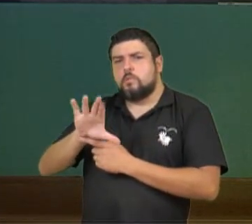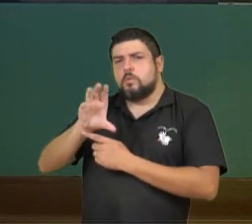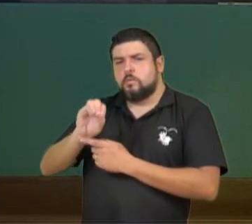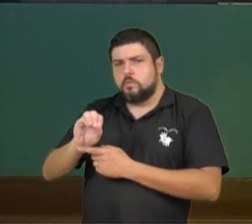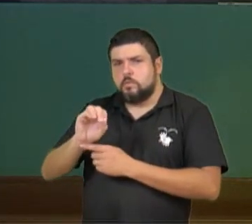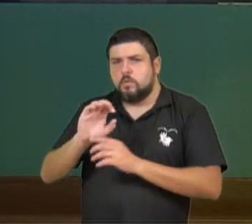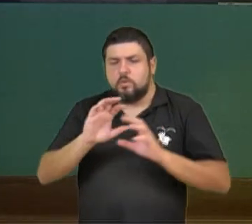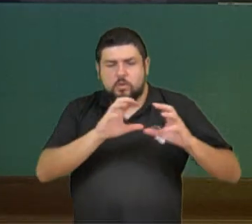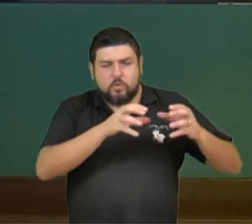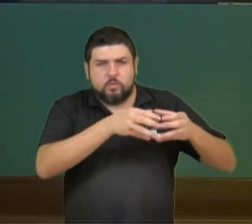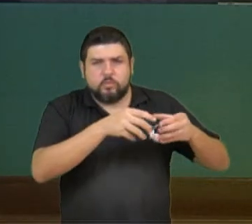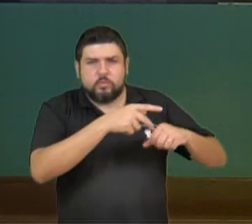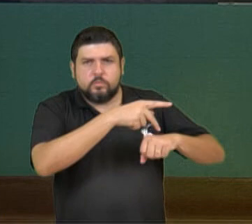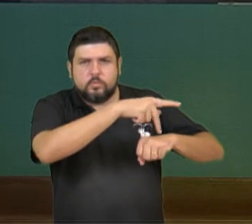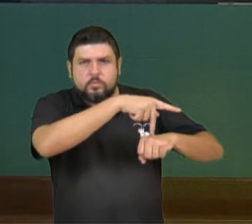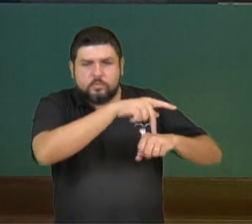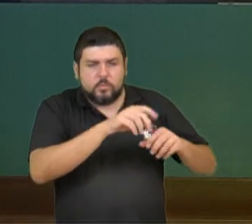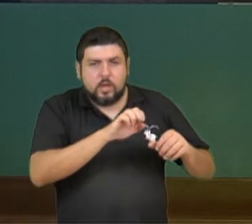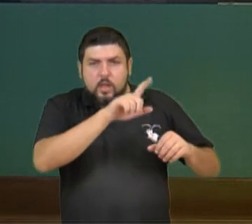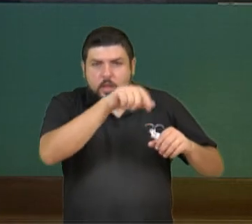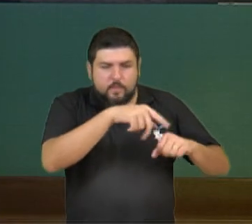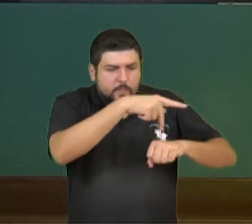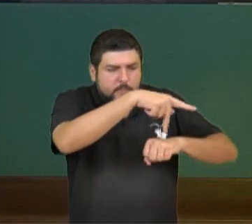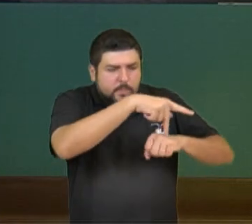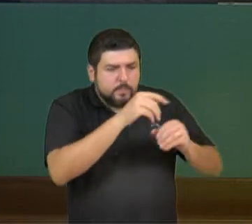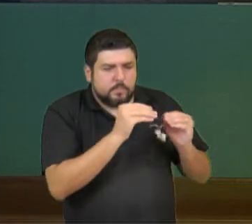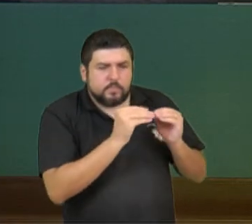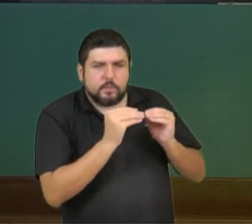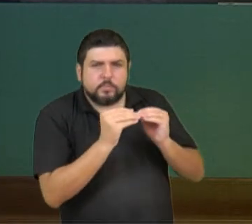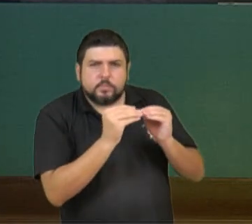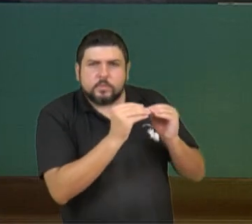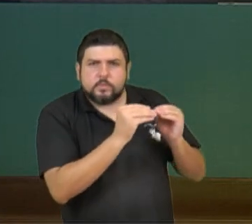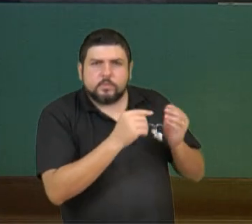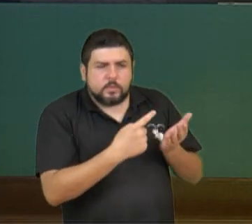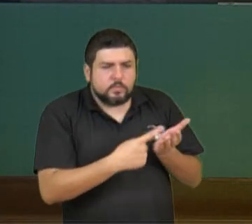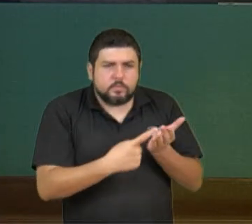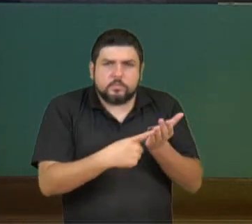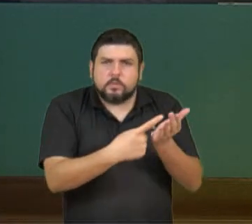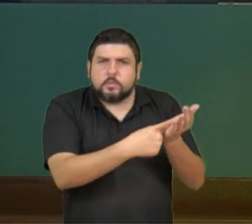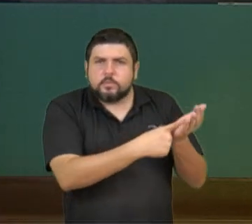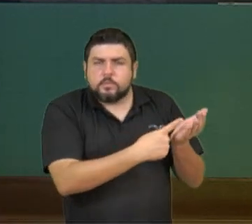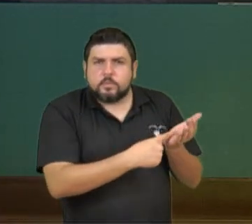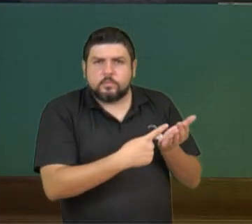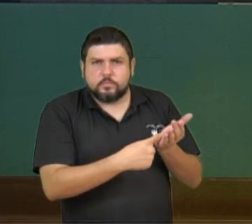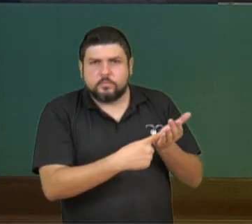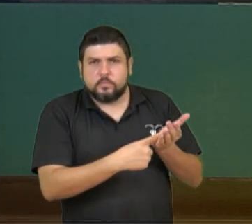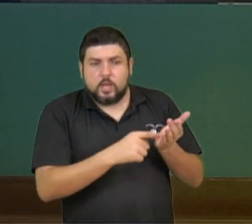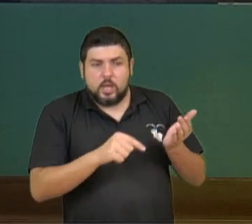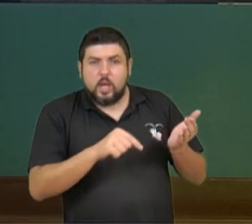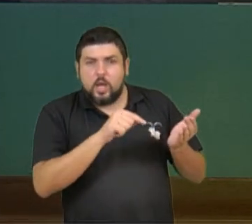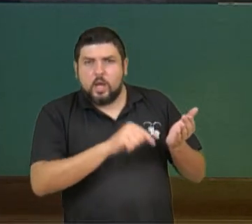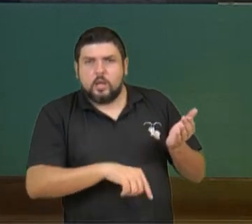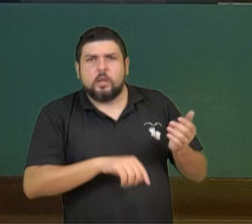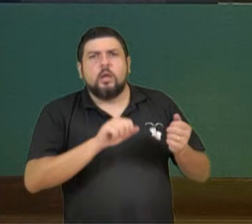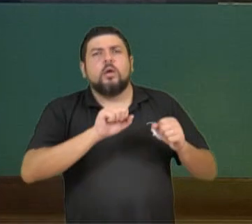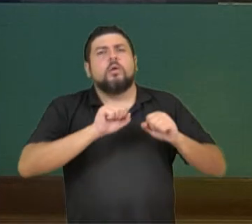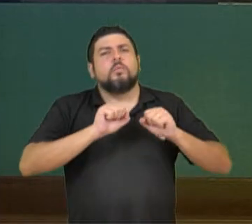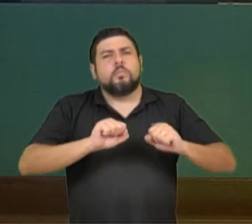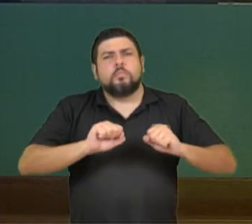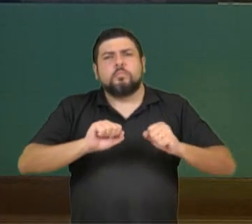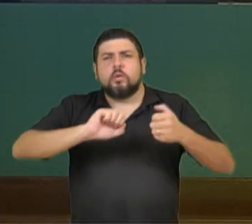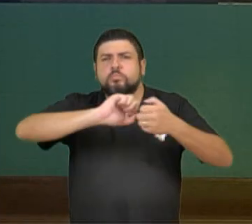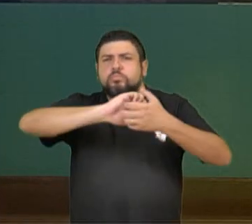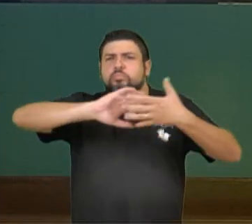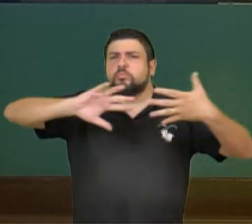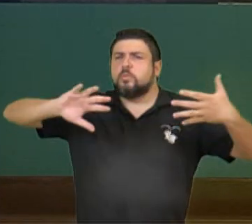sistematização e um acordo, literalmente, entre países que não necessariamente são do mesmo continente, podem ser